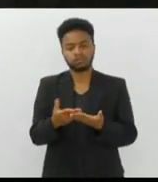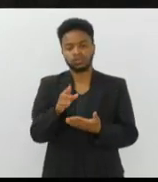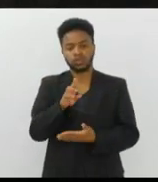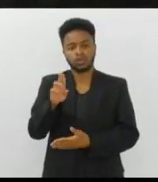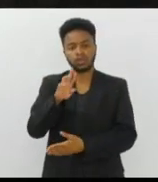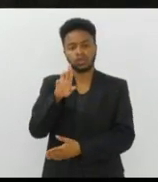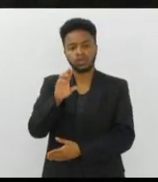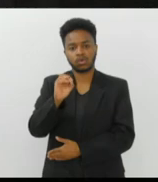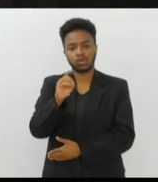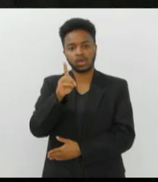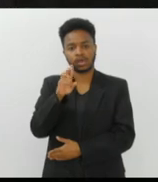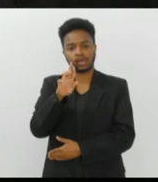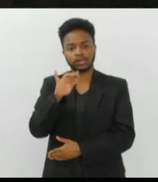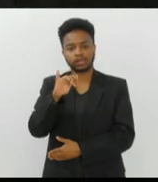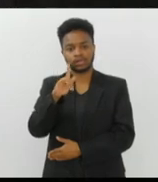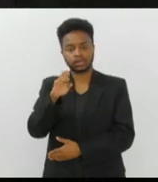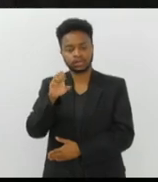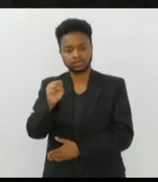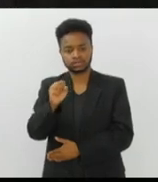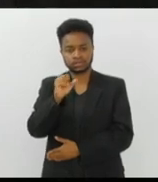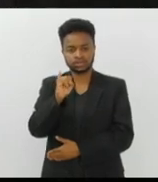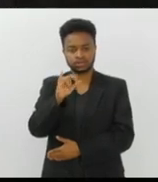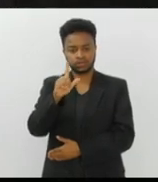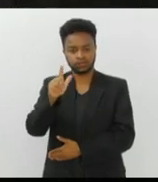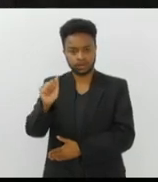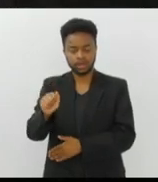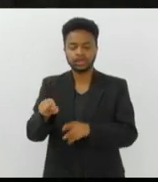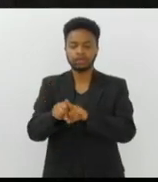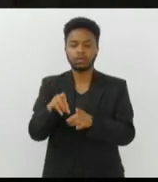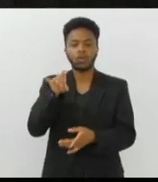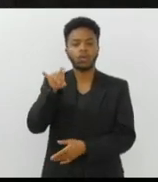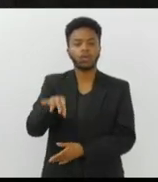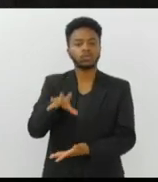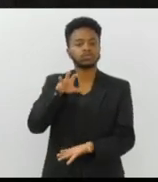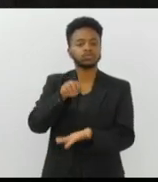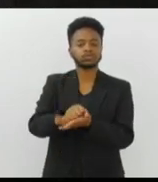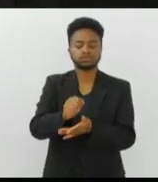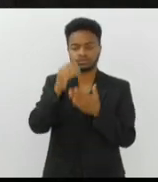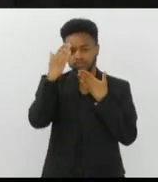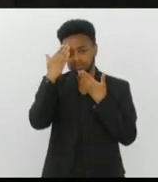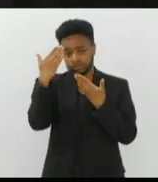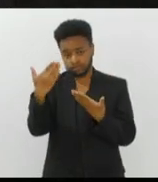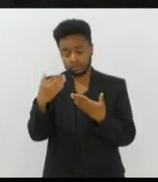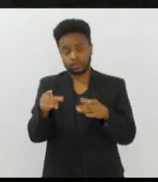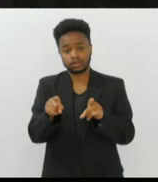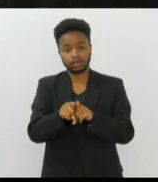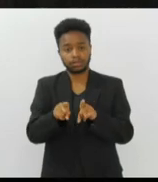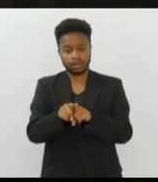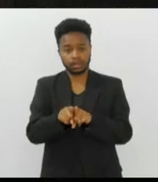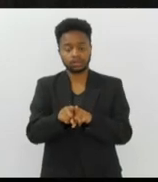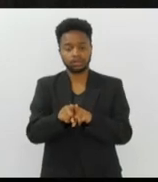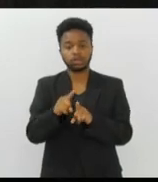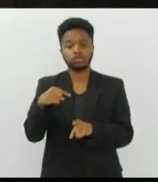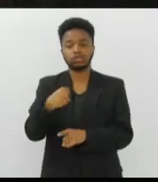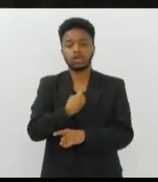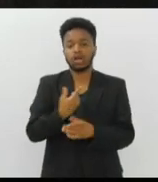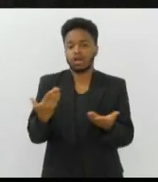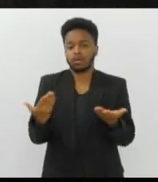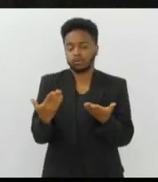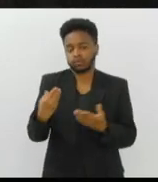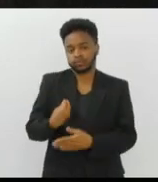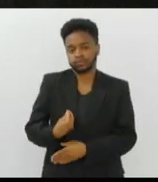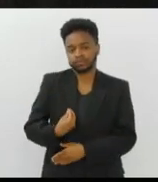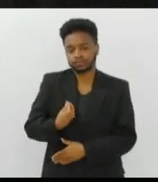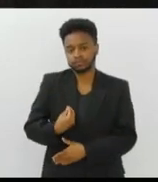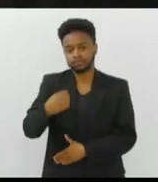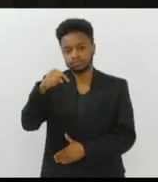Silva. E por último, também um registro de agradecimento. Nós estamos vivendo isso